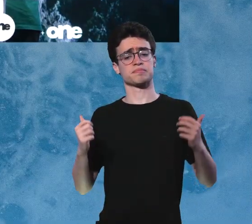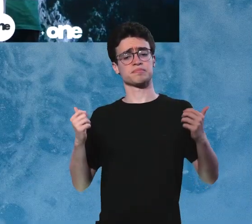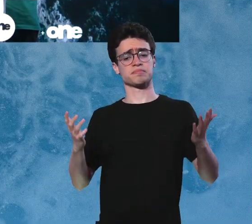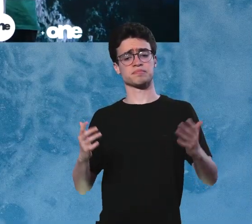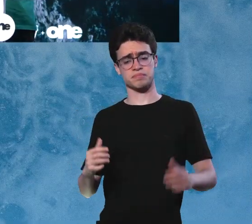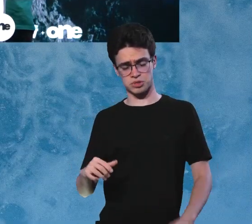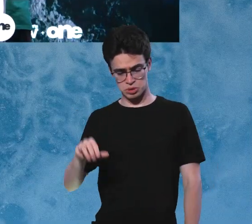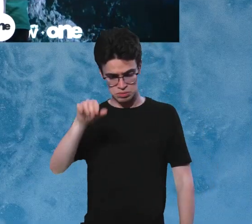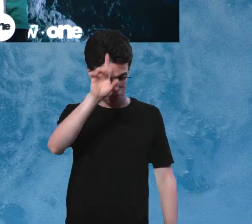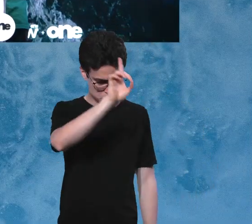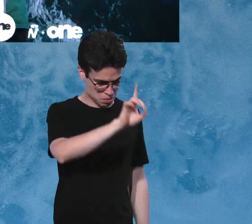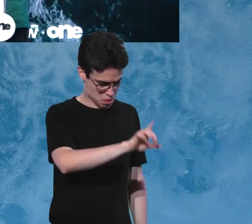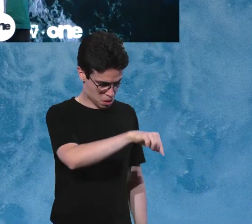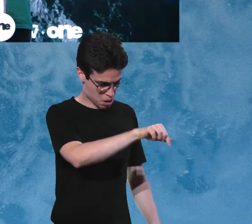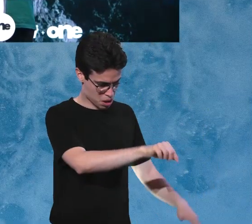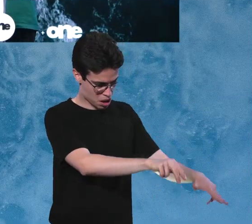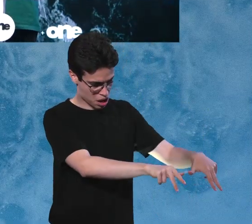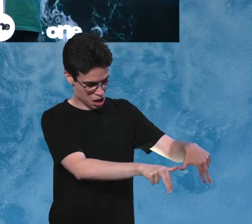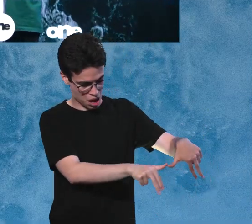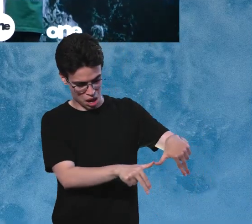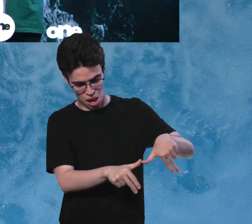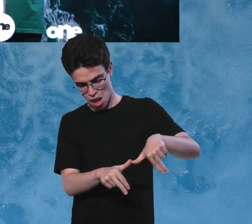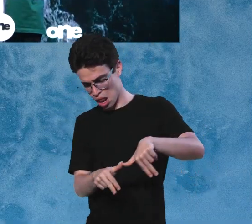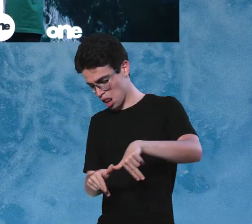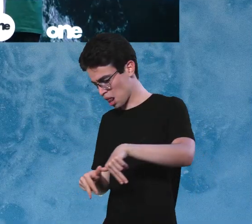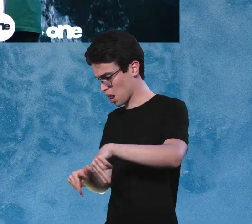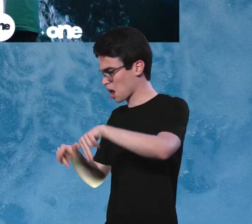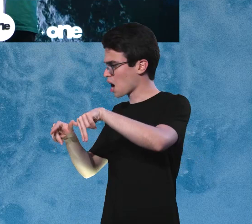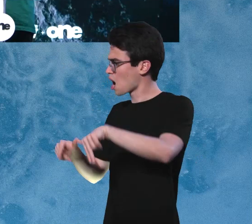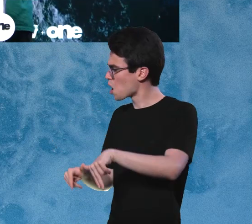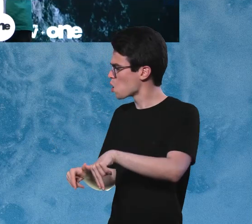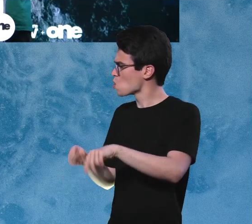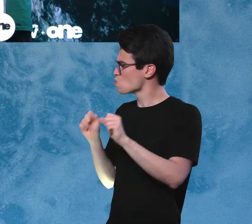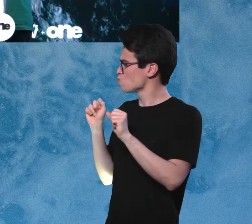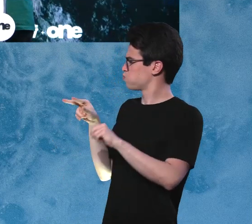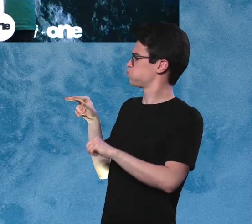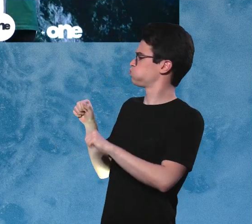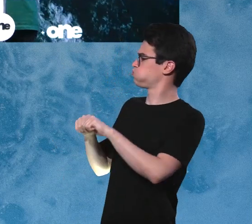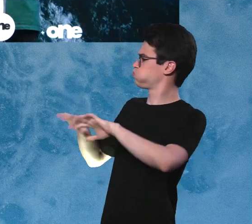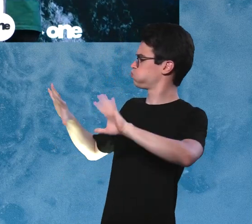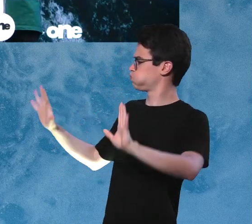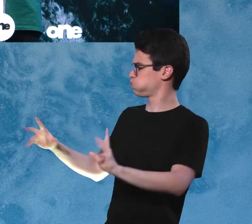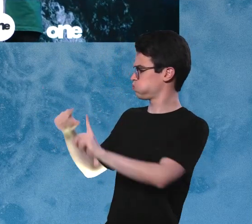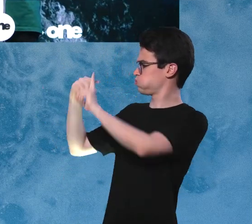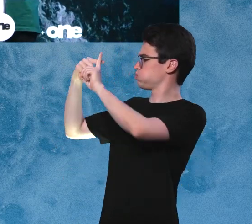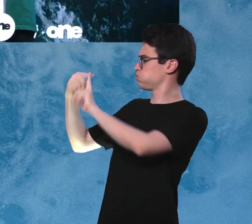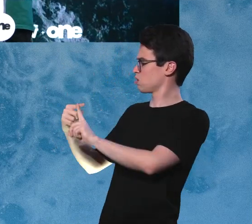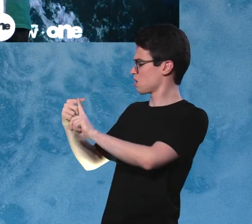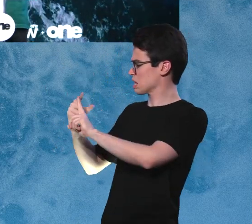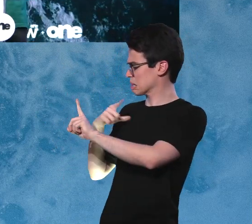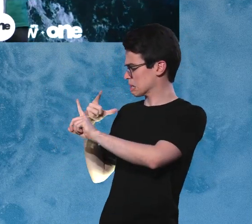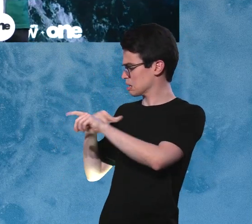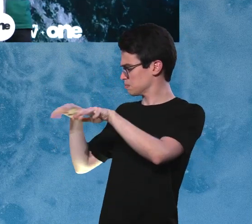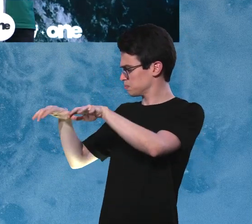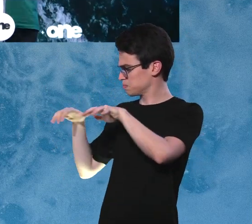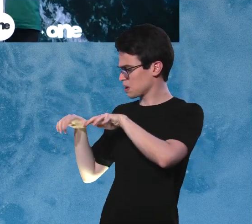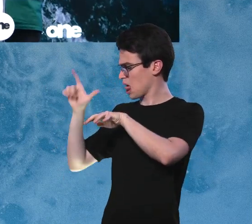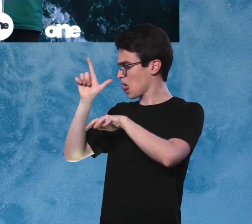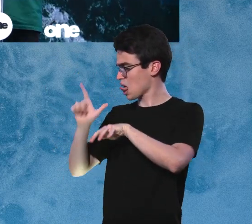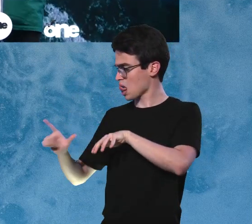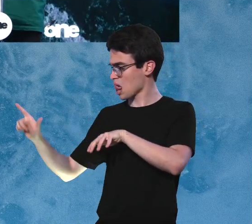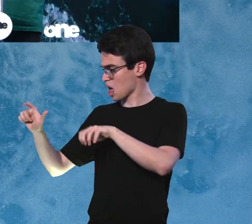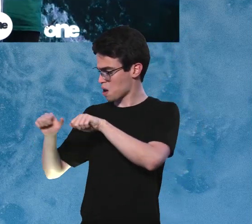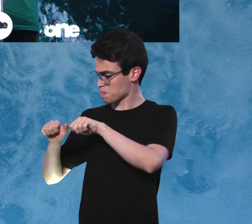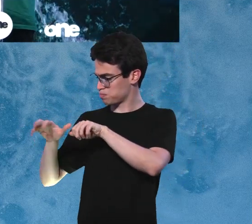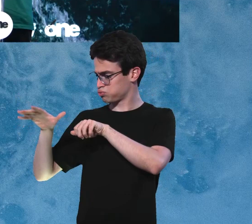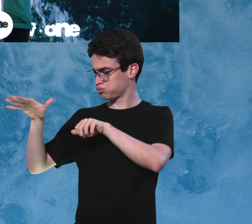volta à entrada do templo, e vi água saindo de debaixo da soleira do templo, indo para o leste, pois o templo estava